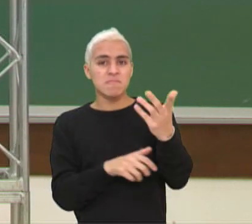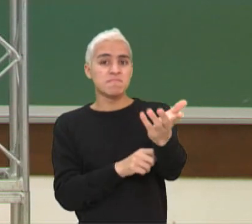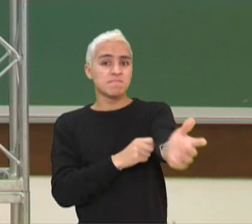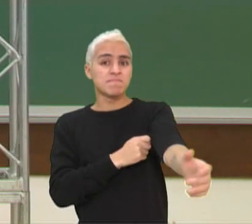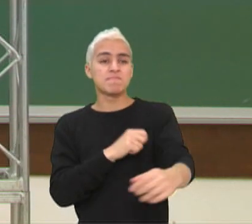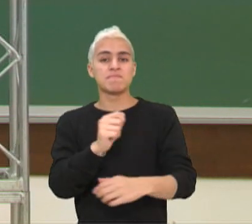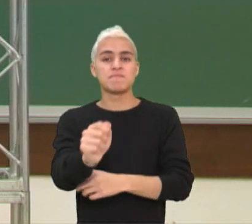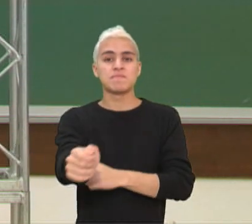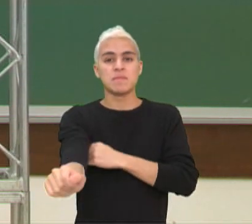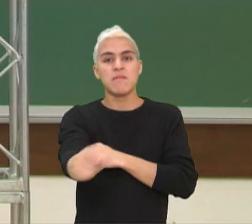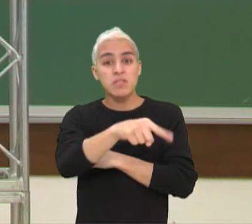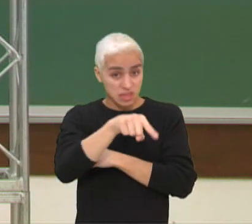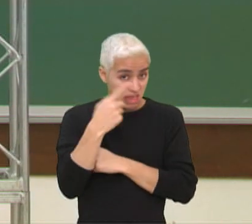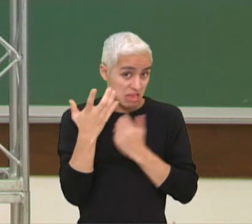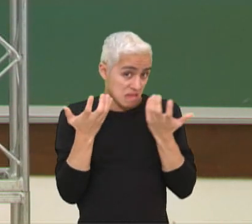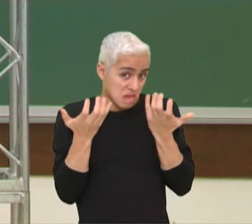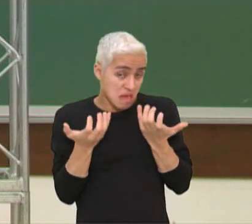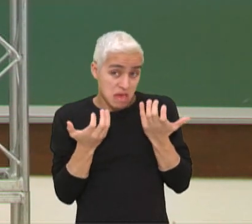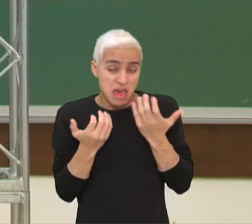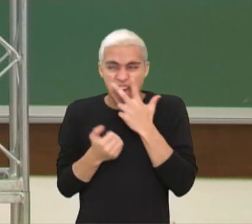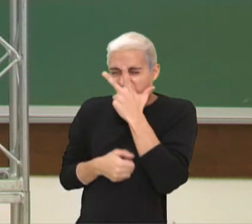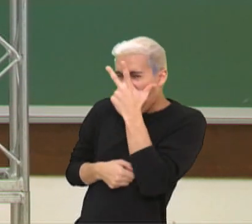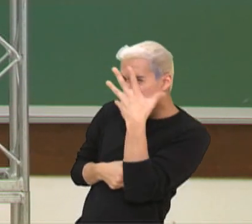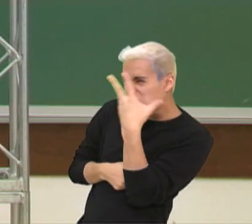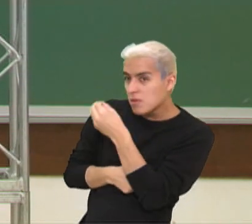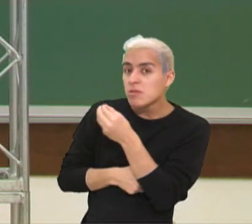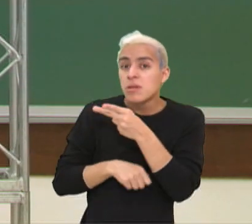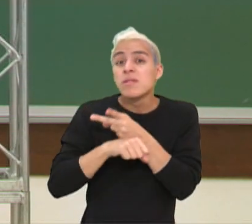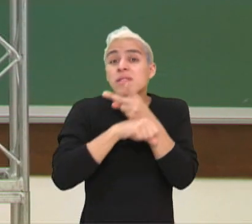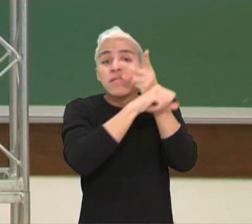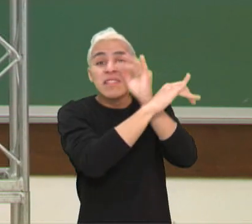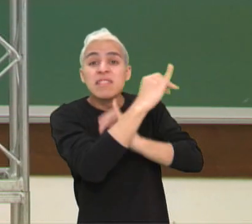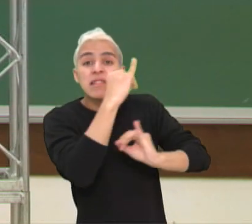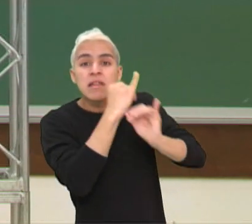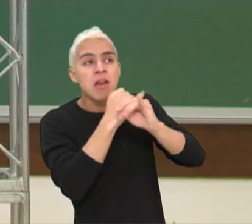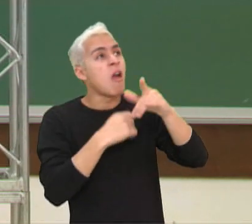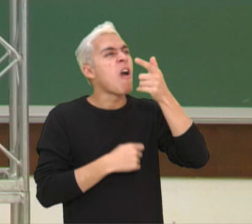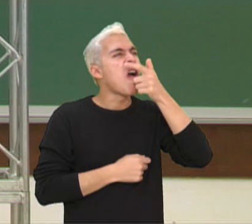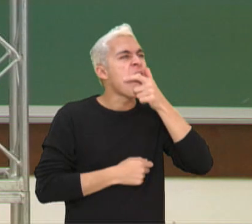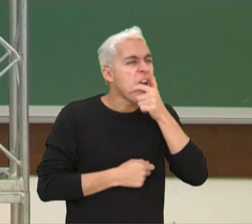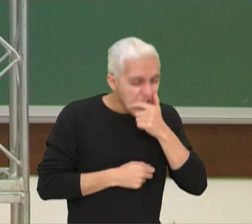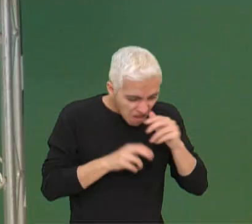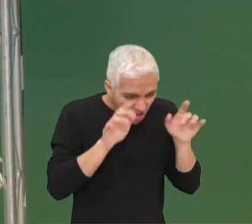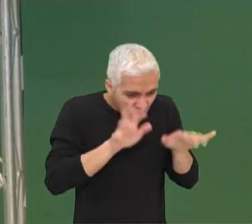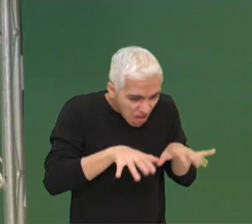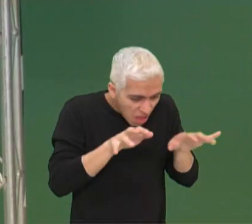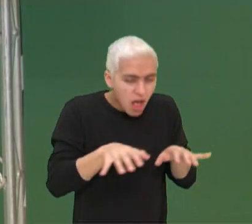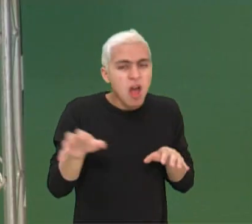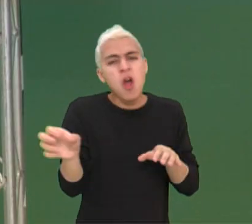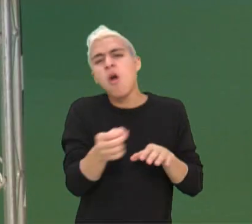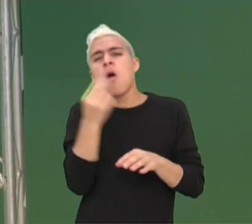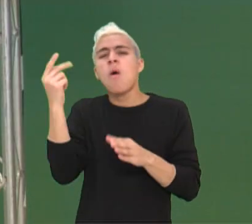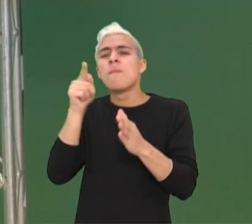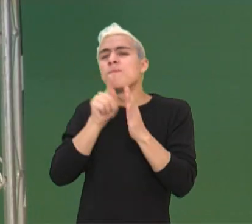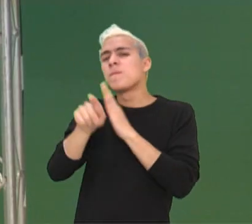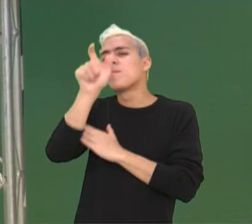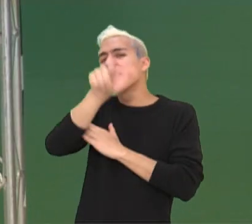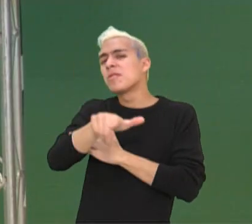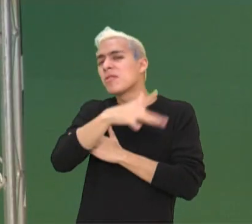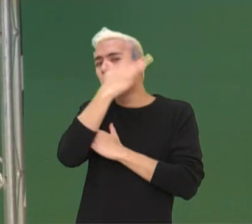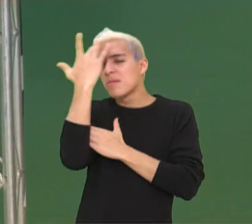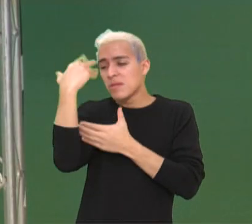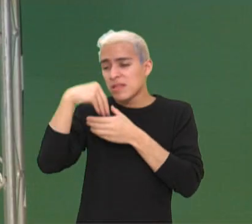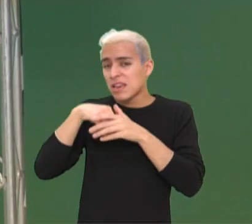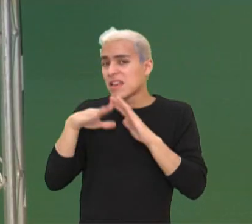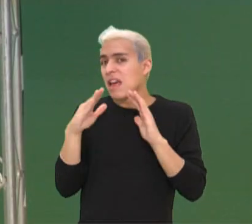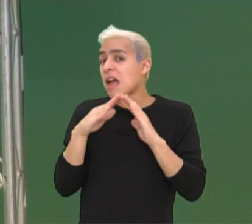interesse, você achou bonito, procure na internet, procure aí, né? Pergunte aí às vezes para alguém que mora com você, provavelmente